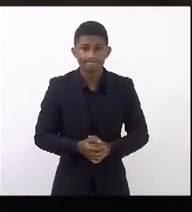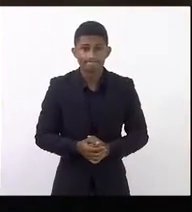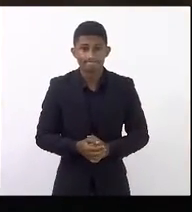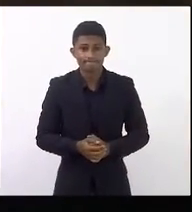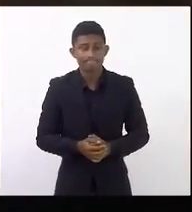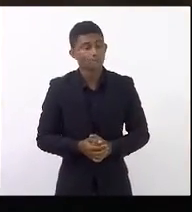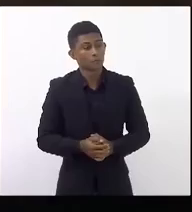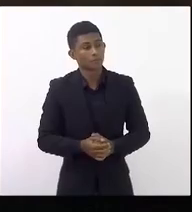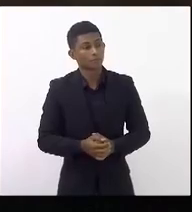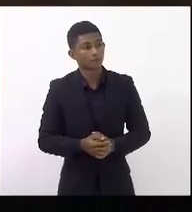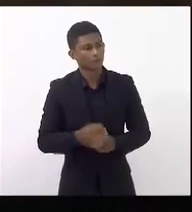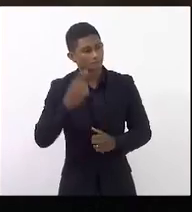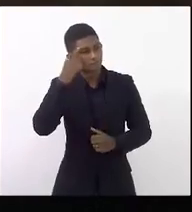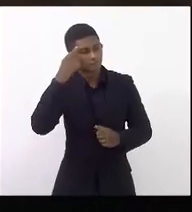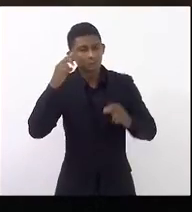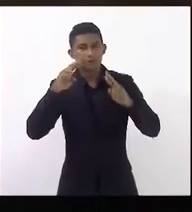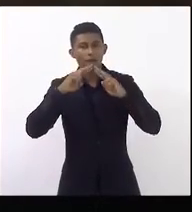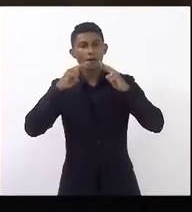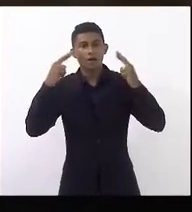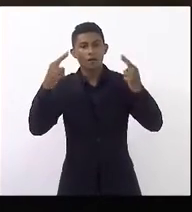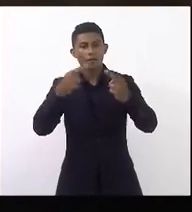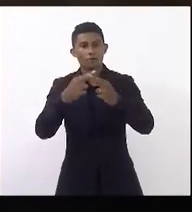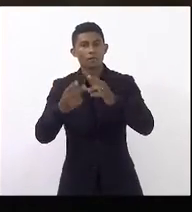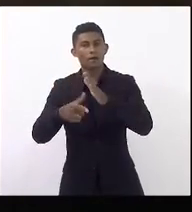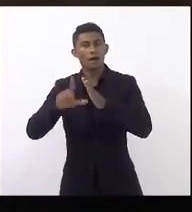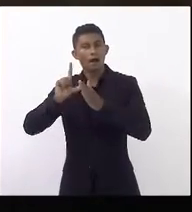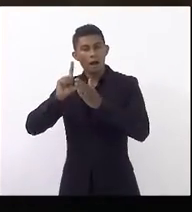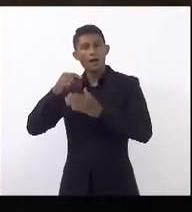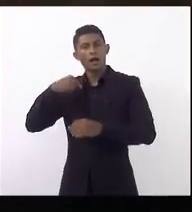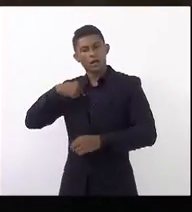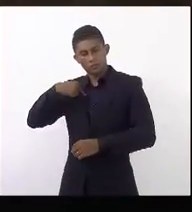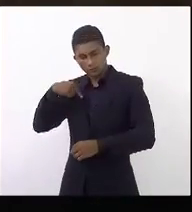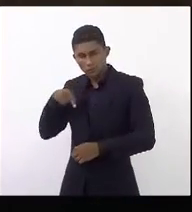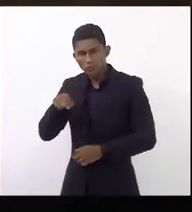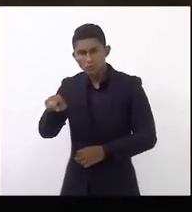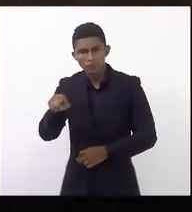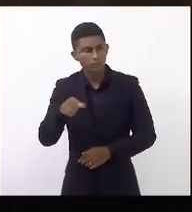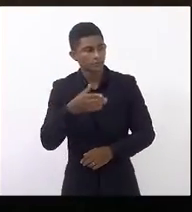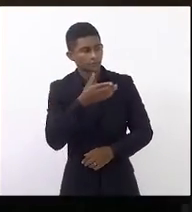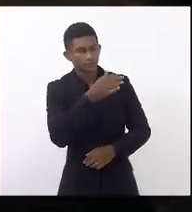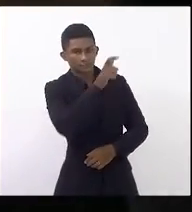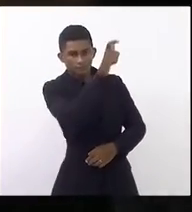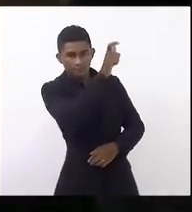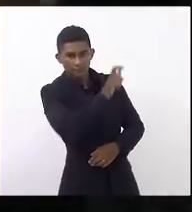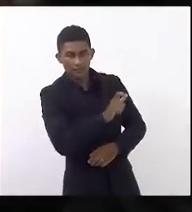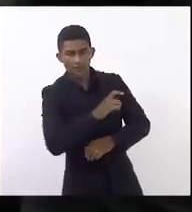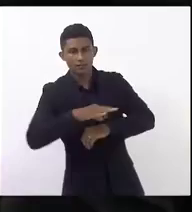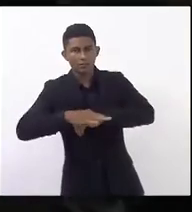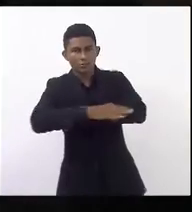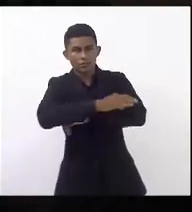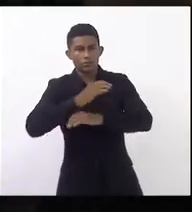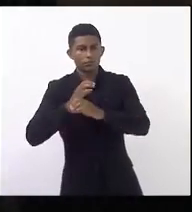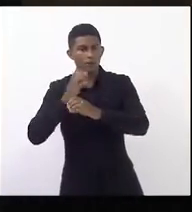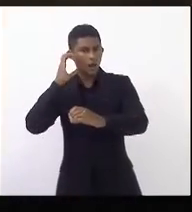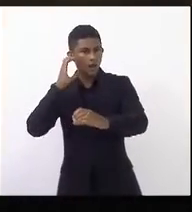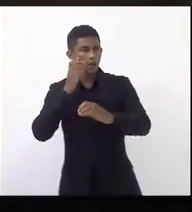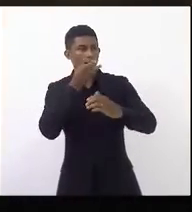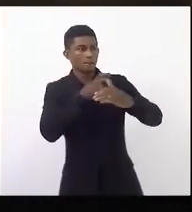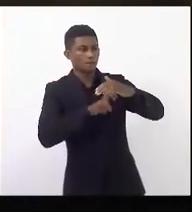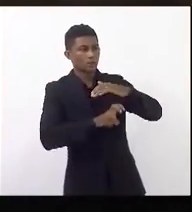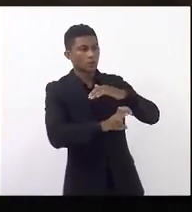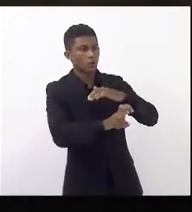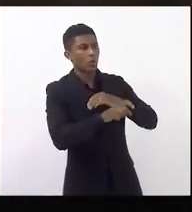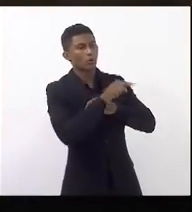eu participei da audiência pública, acho o engenheiro do metrô habilitado para tal